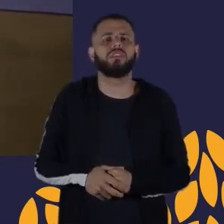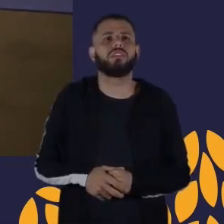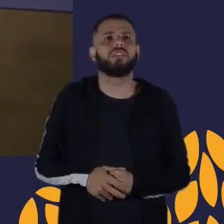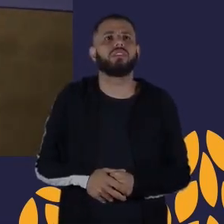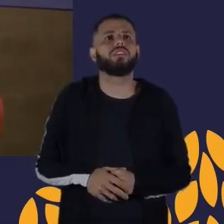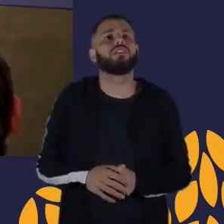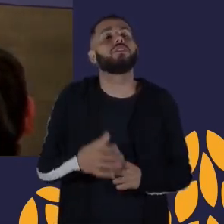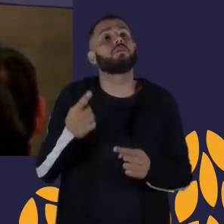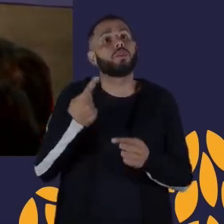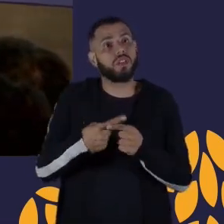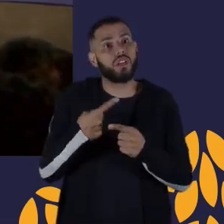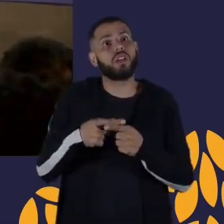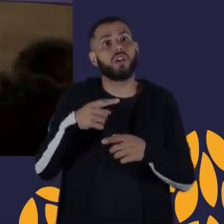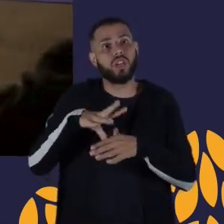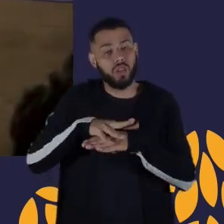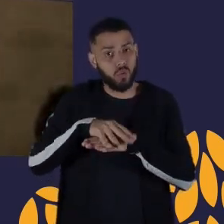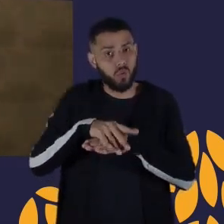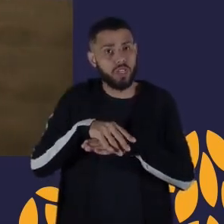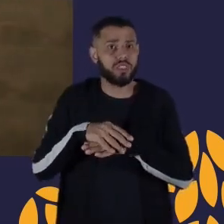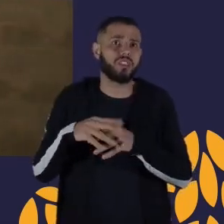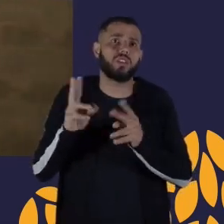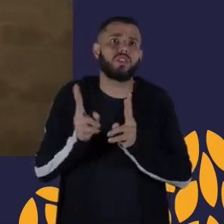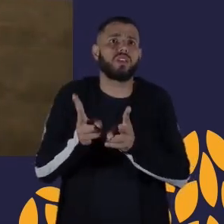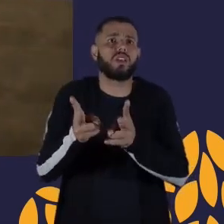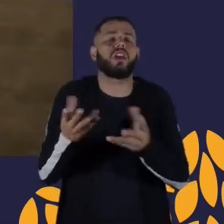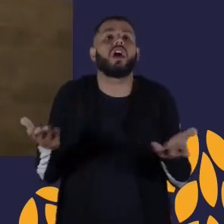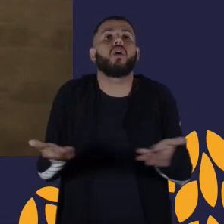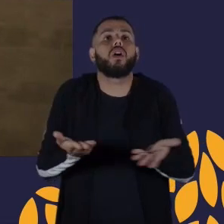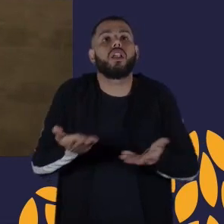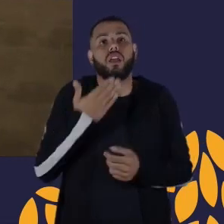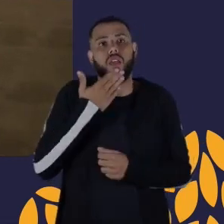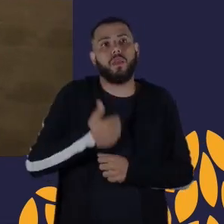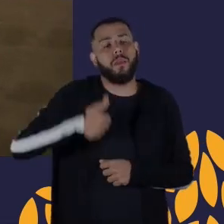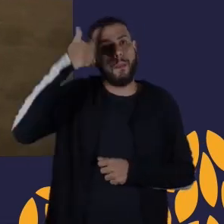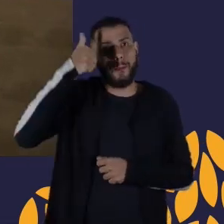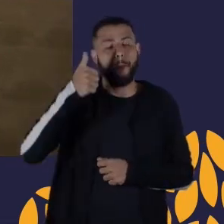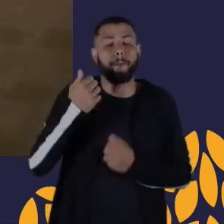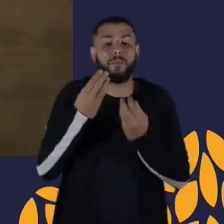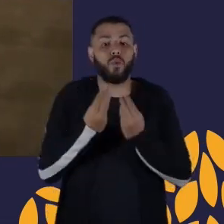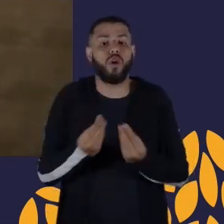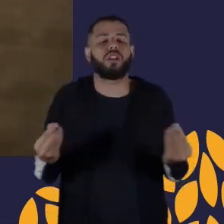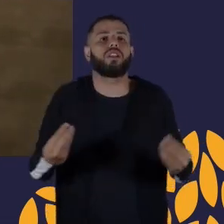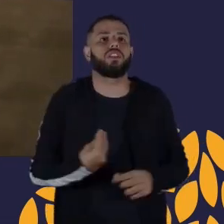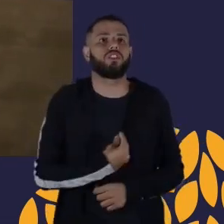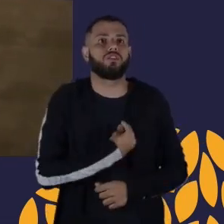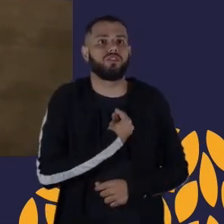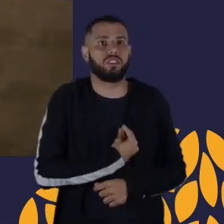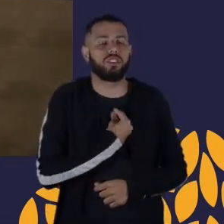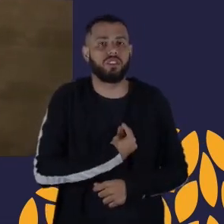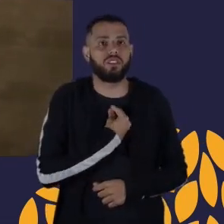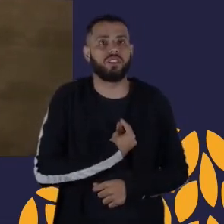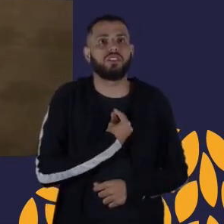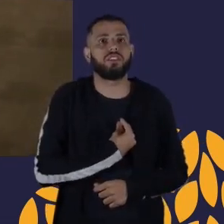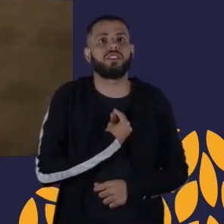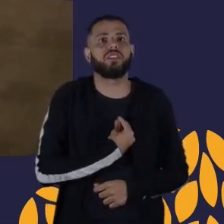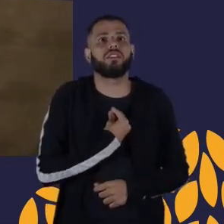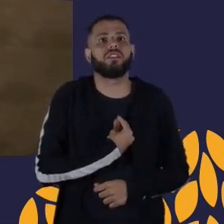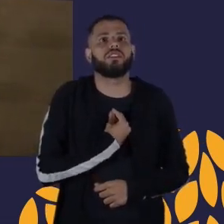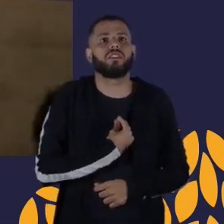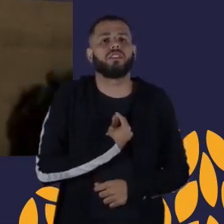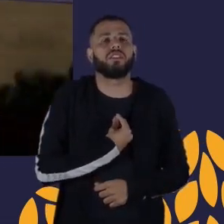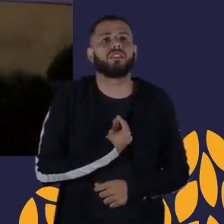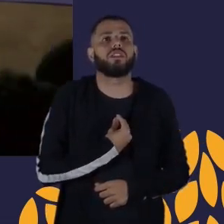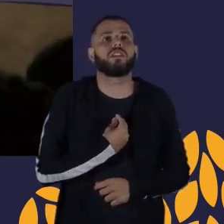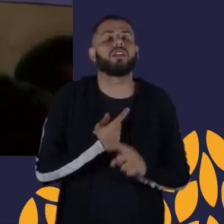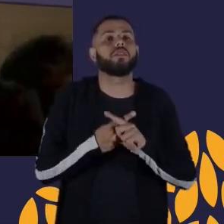doença crônica. Ele estava muito melhor da qualidade de vida. Ele estava mais contente. Isso acontece muito